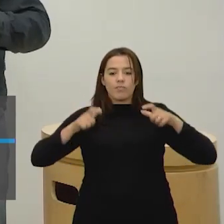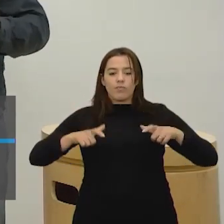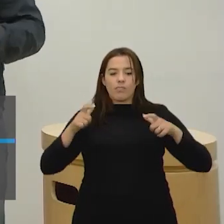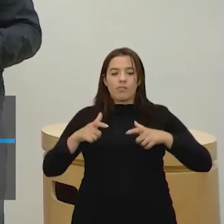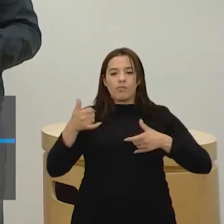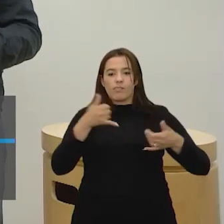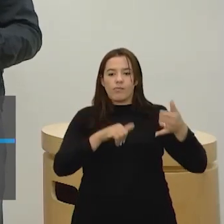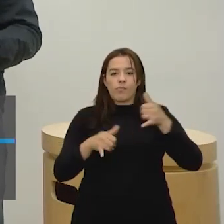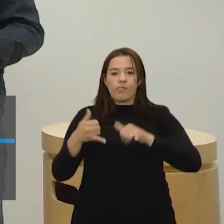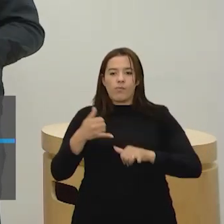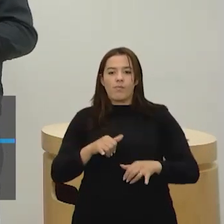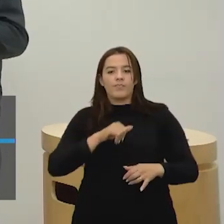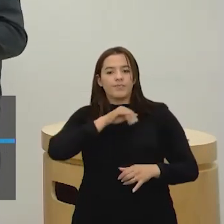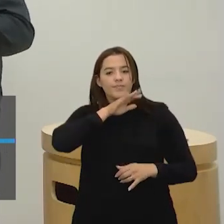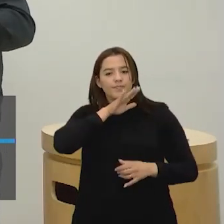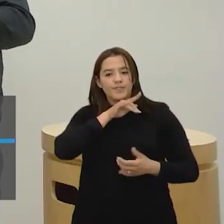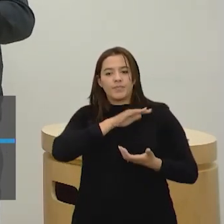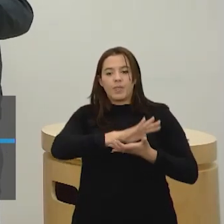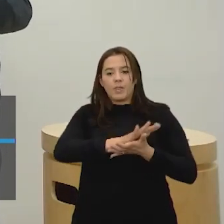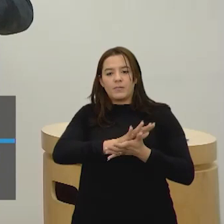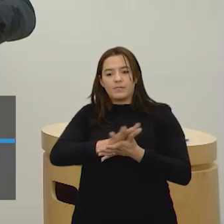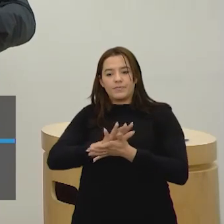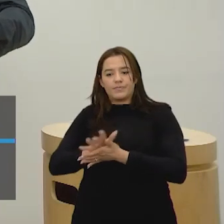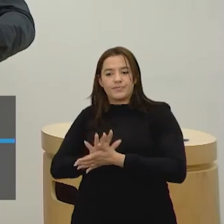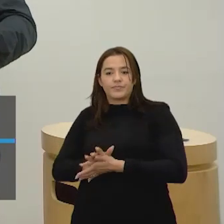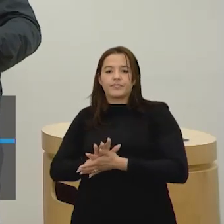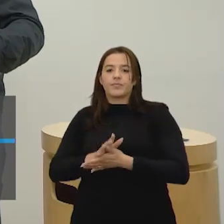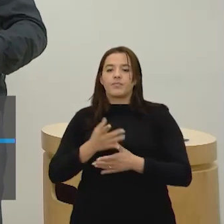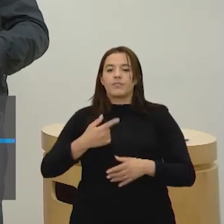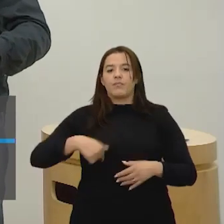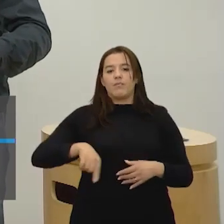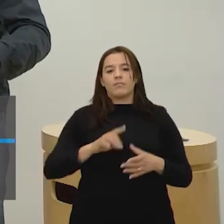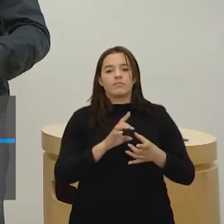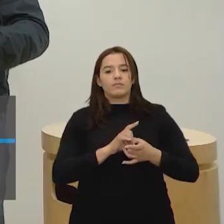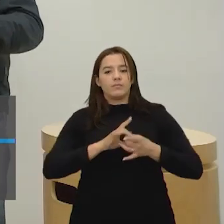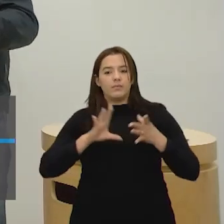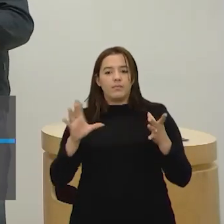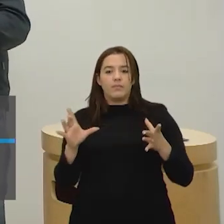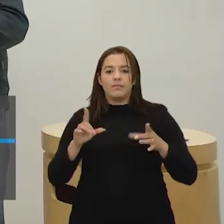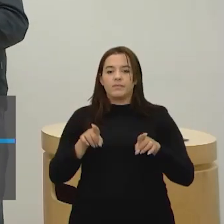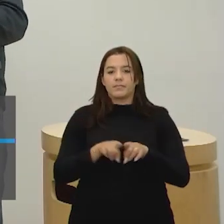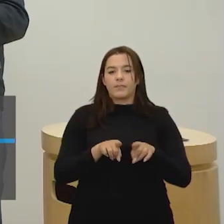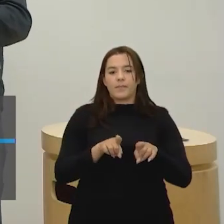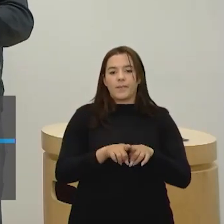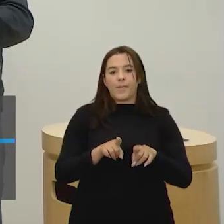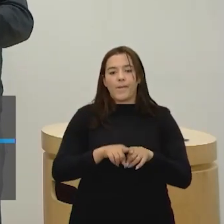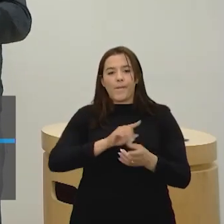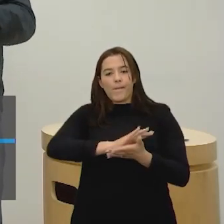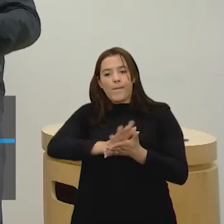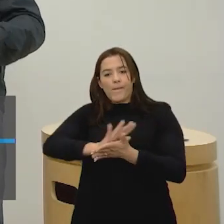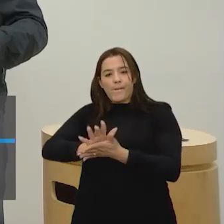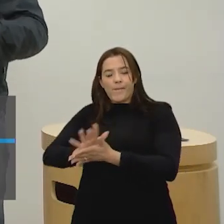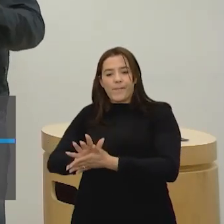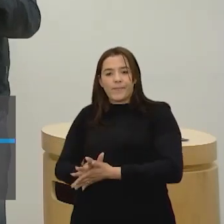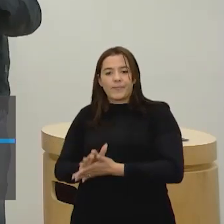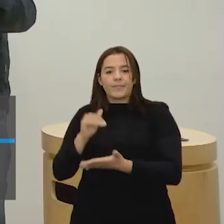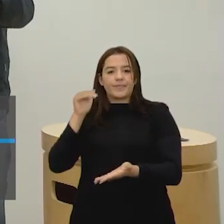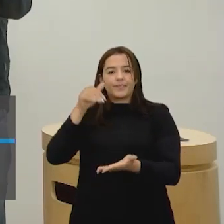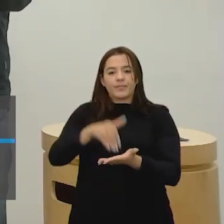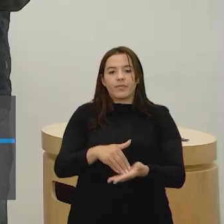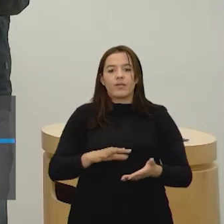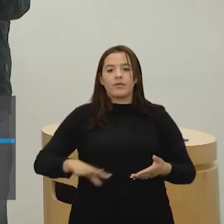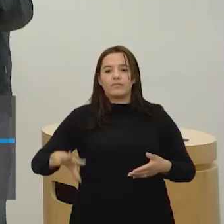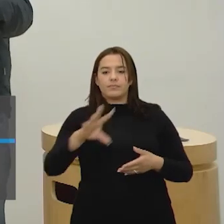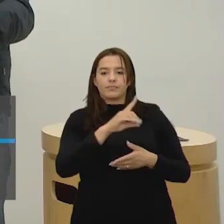de algo muito perverso, que é você misturar neoliberalismo com um regime truculento. Porque até então, todas